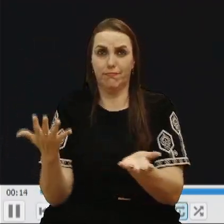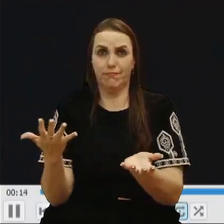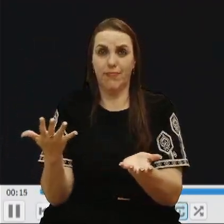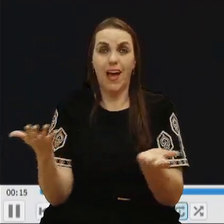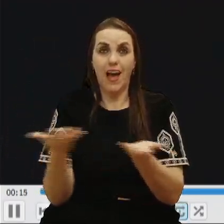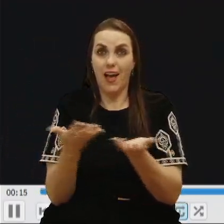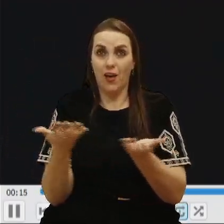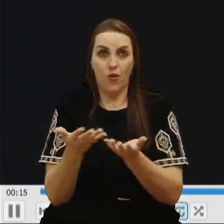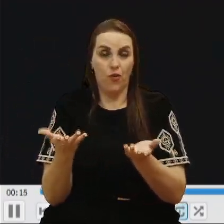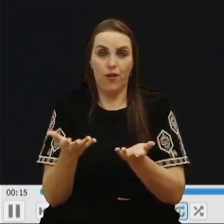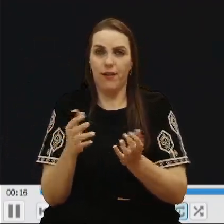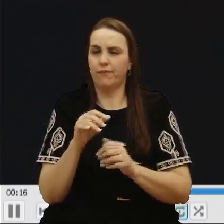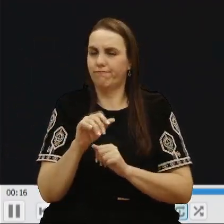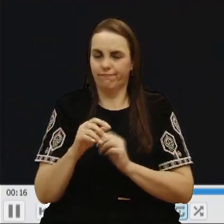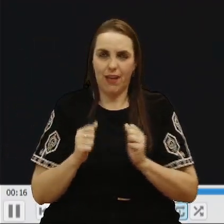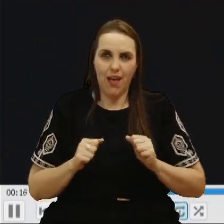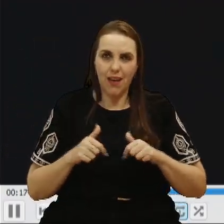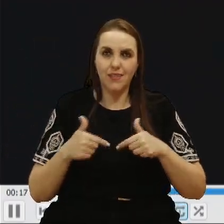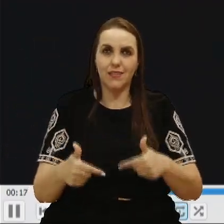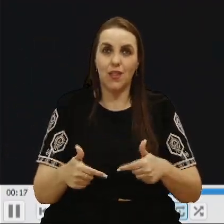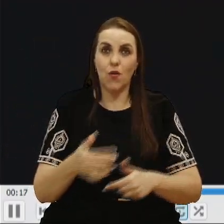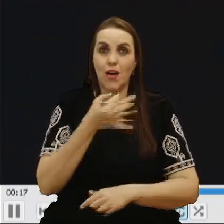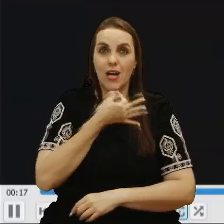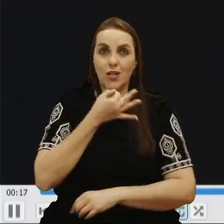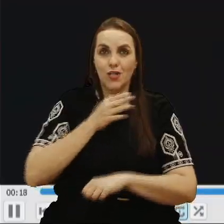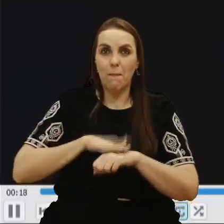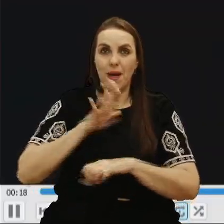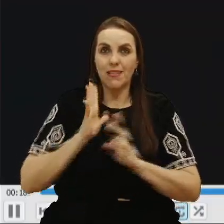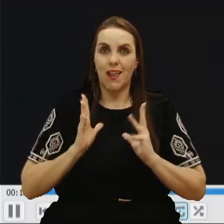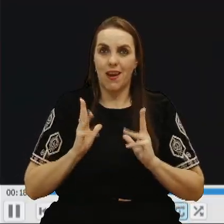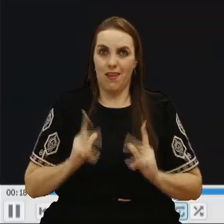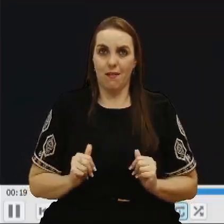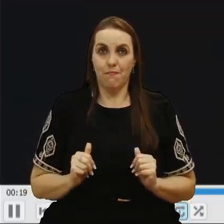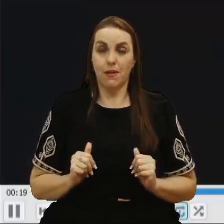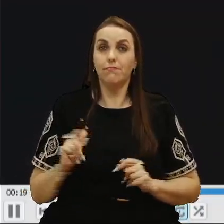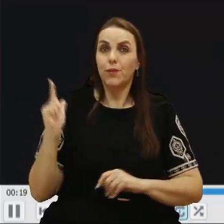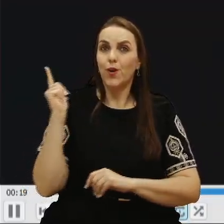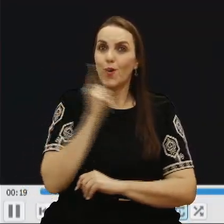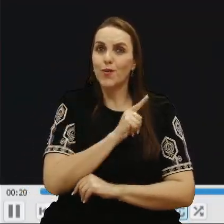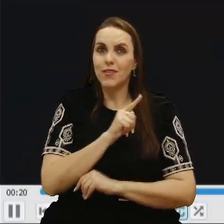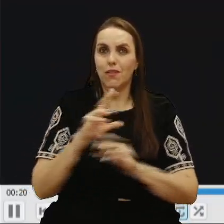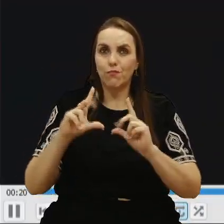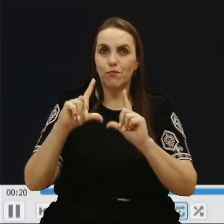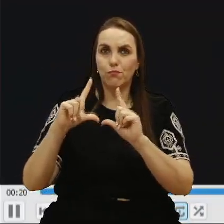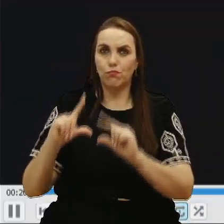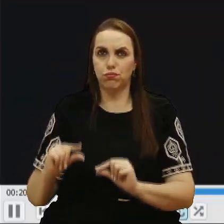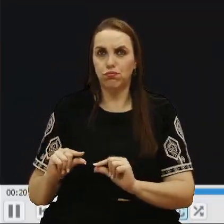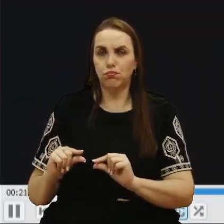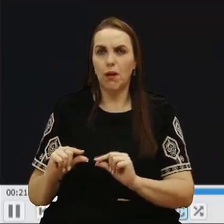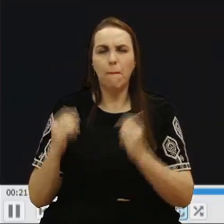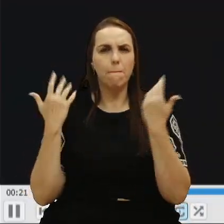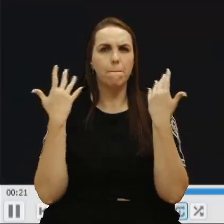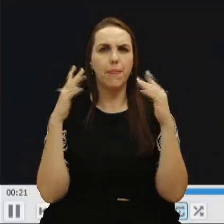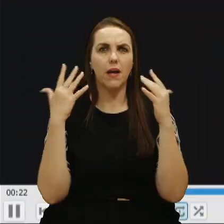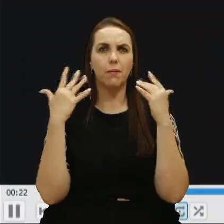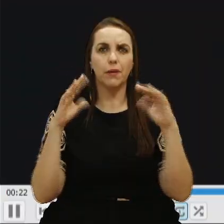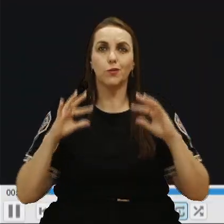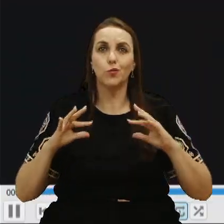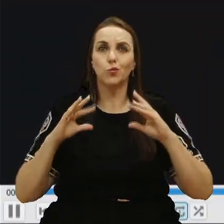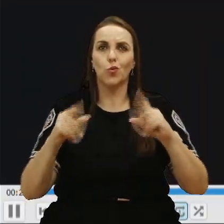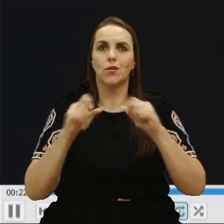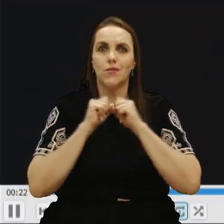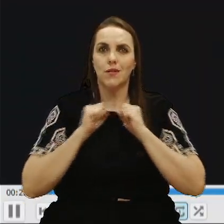diferença. mas com a nossa ação Caxias Mais Limpa, nós conseguimos eliminar. Parabéns a todas as